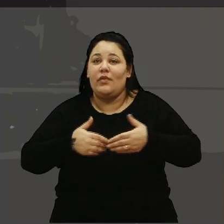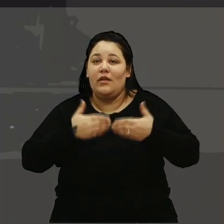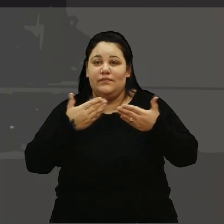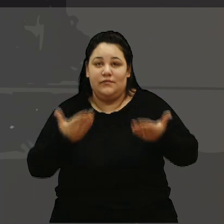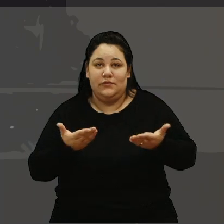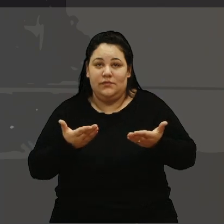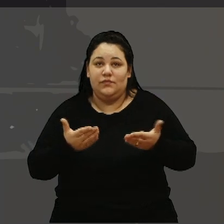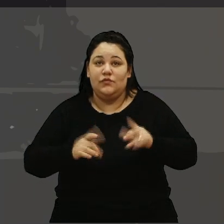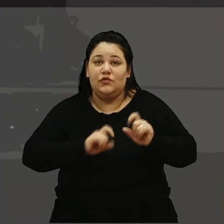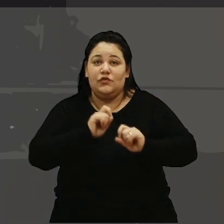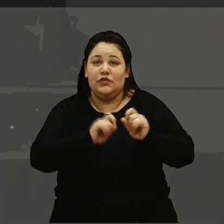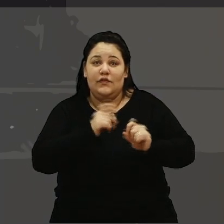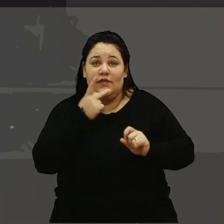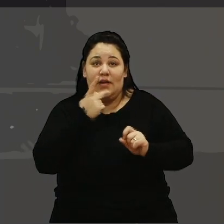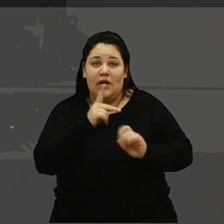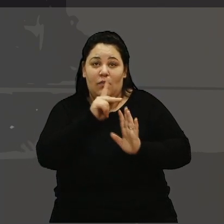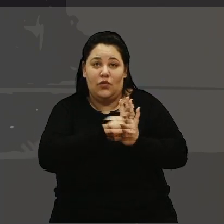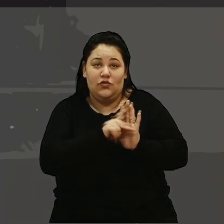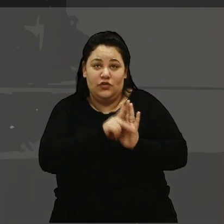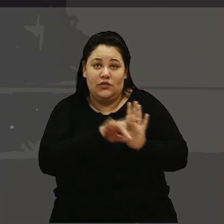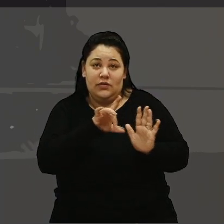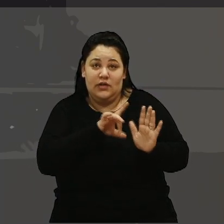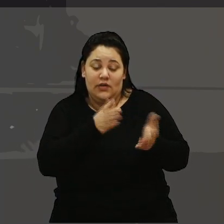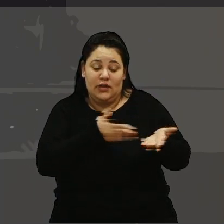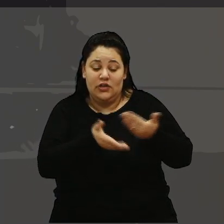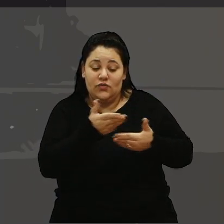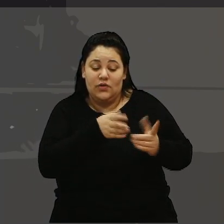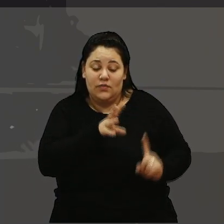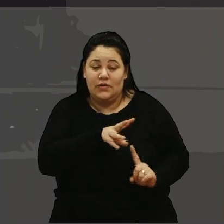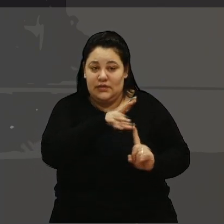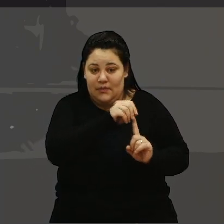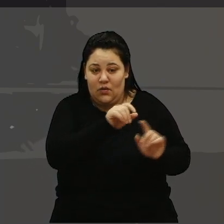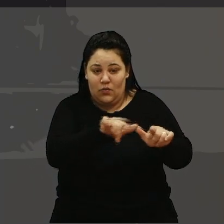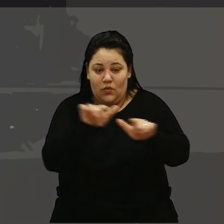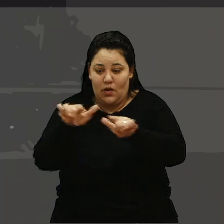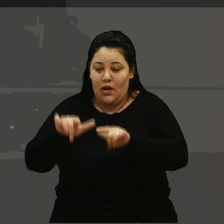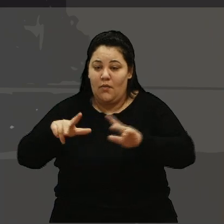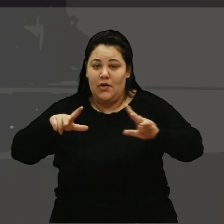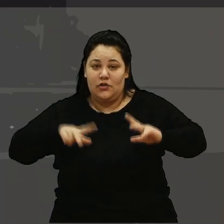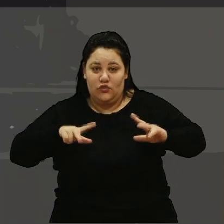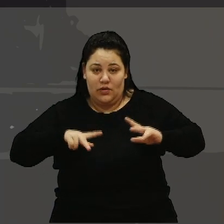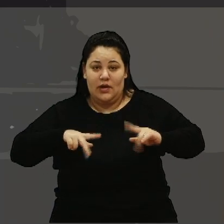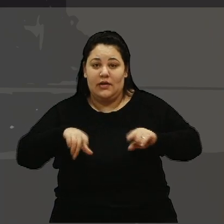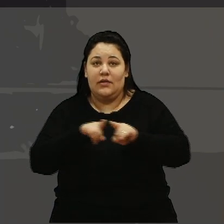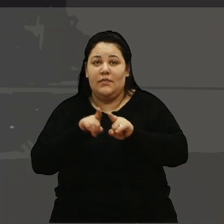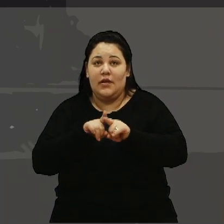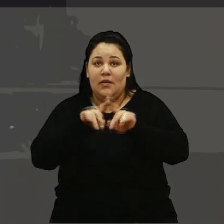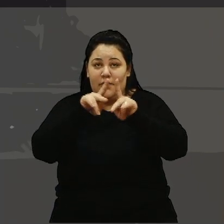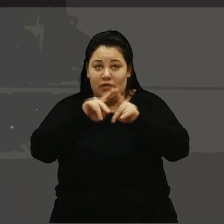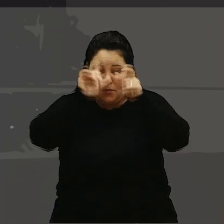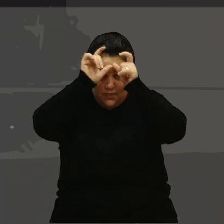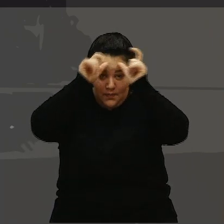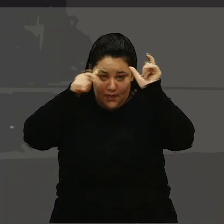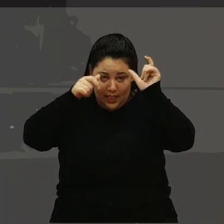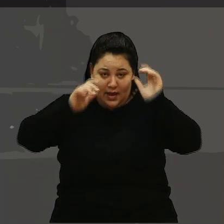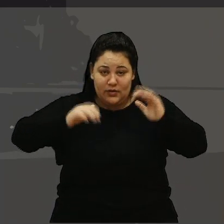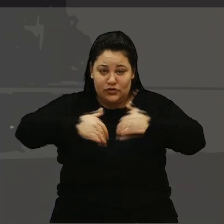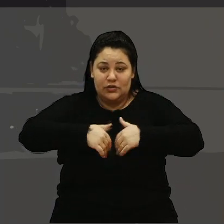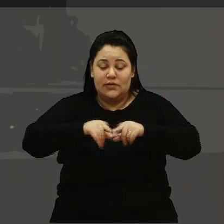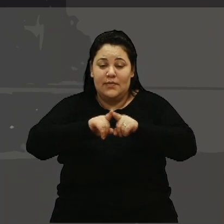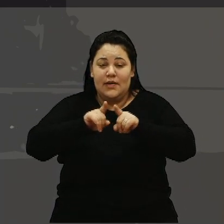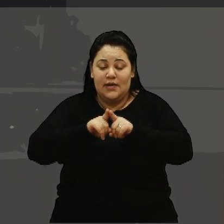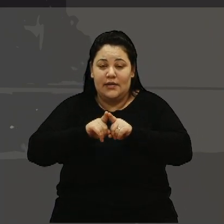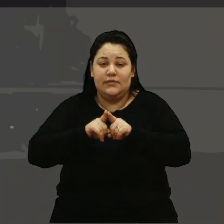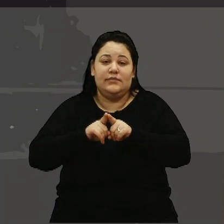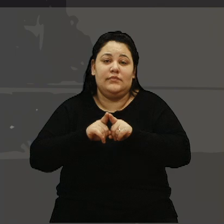o projeto estabelece atendimento prioritário em estabelecimentos públicos e privados, para pessoas com transtorno do espectro autista, pessoas com síndromes